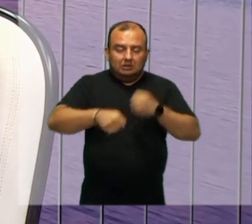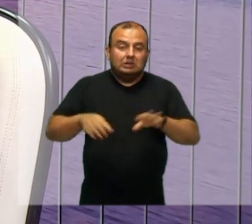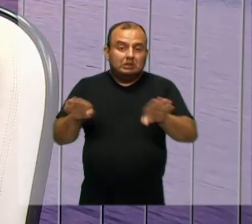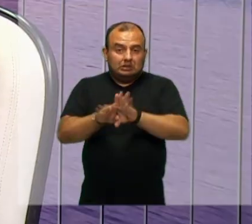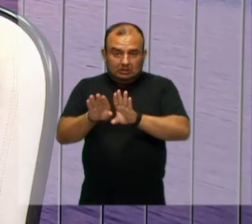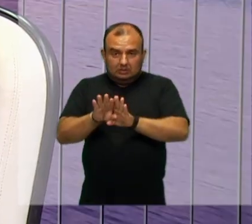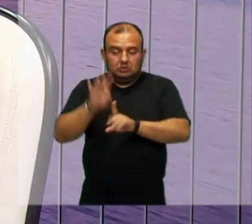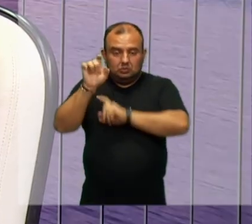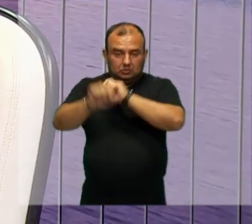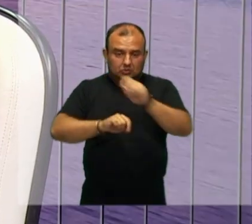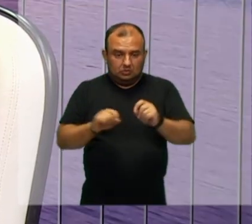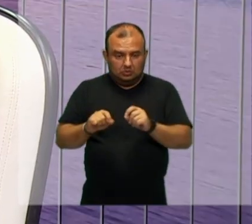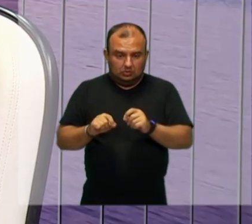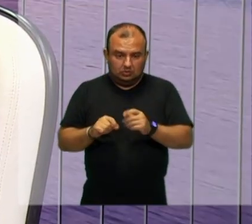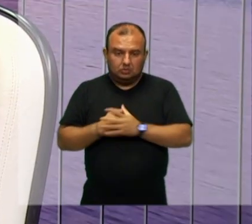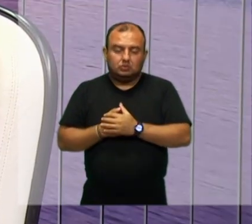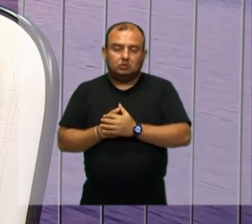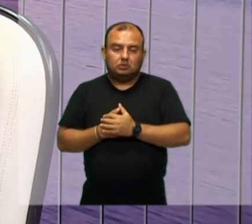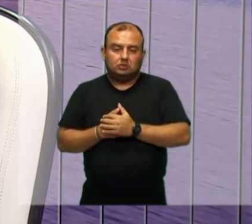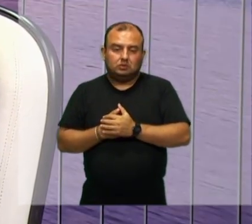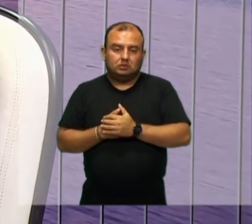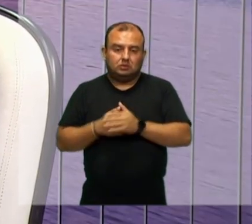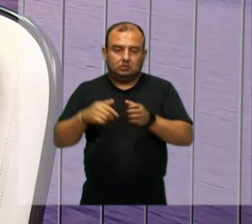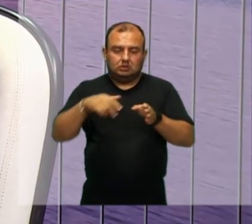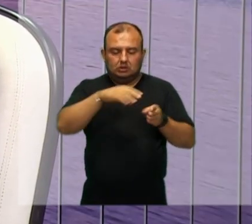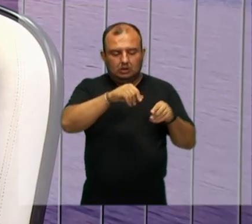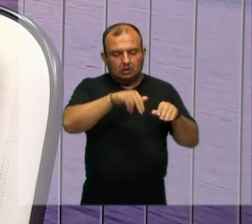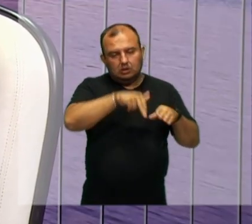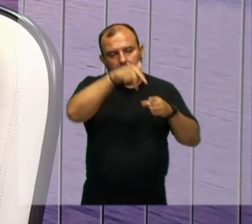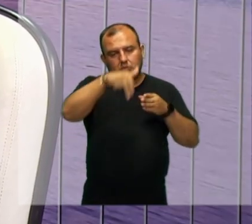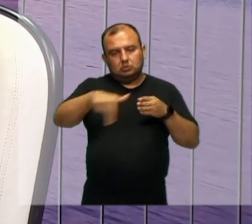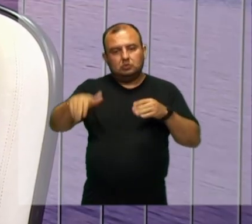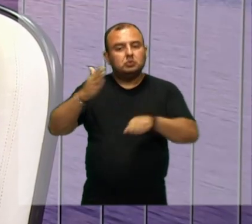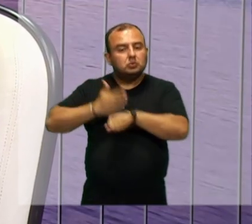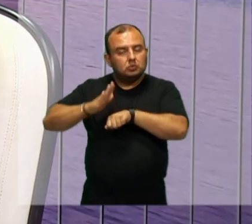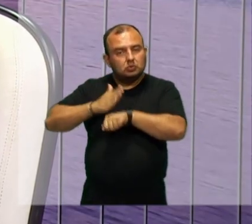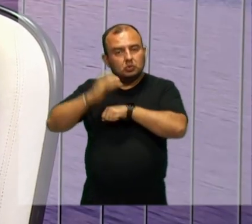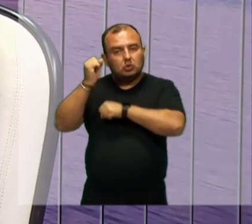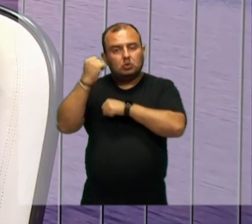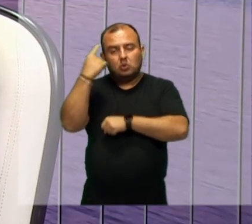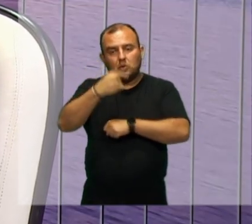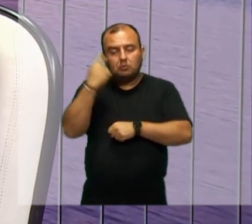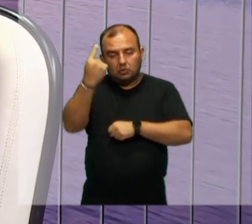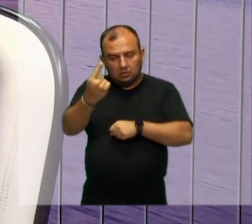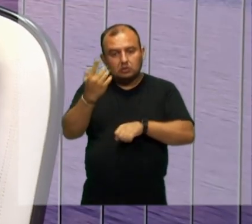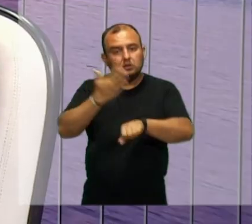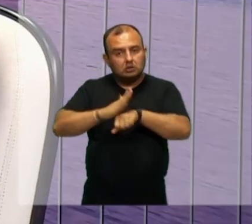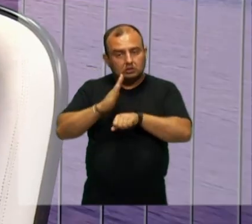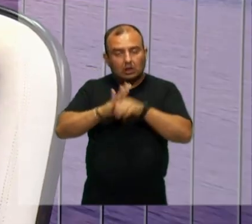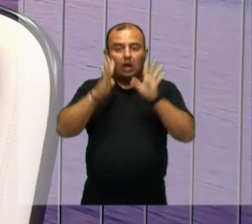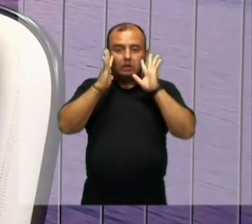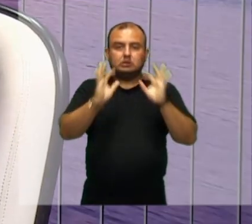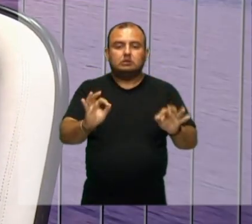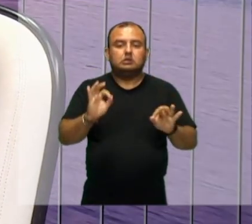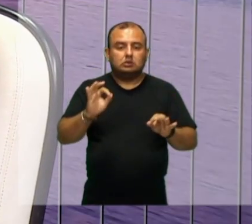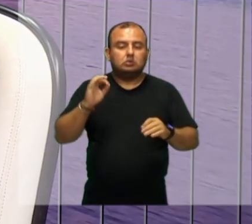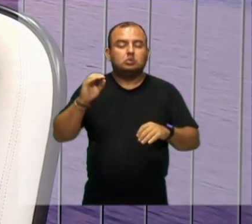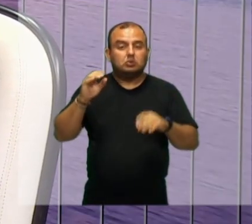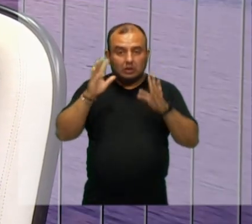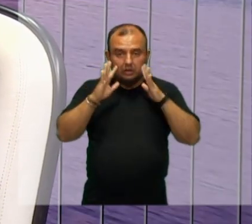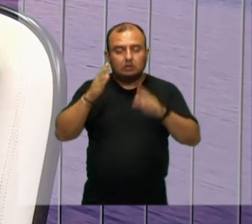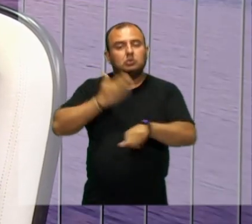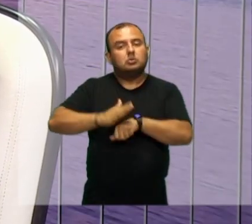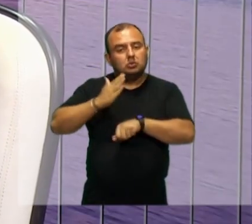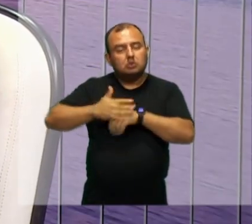por exemplo, tirou o pé do deck ou da areia, se você ficar treinando 1 hora, é 1 hora de atenção constante e